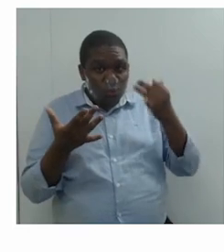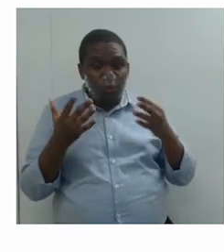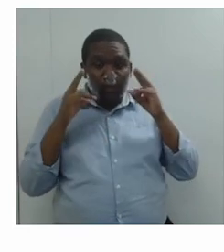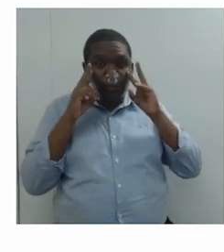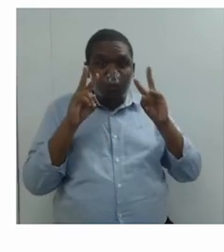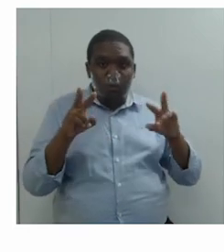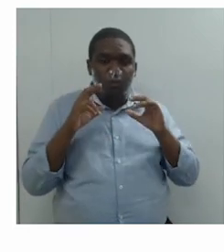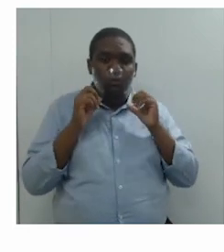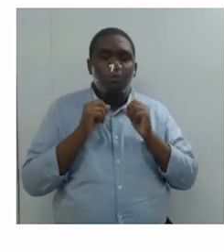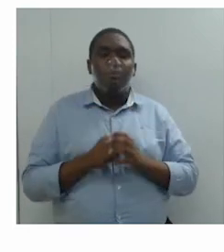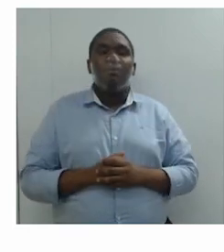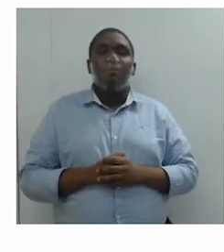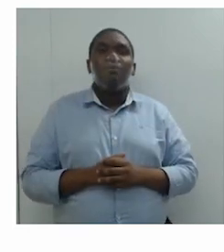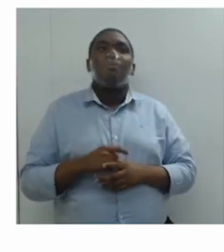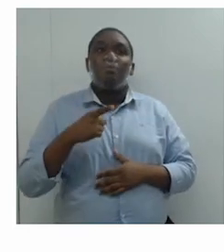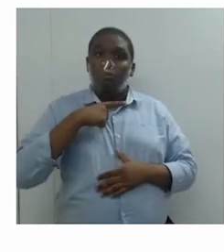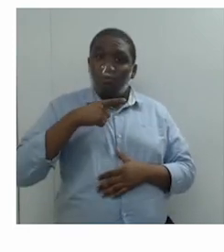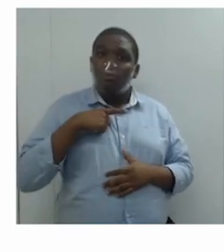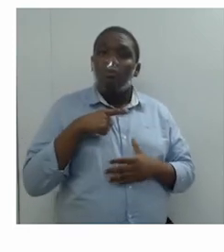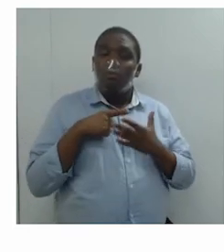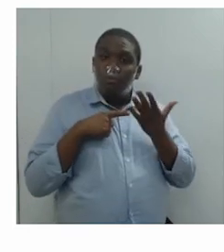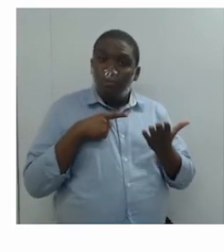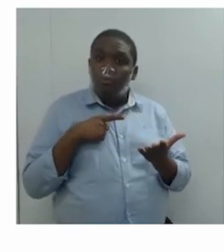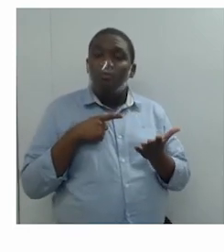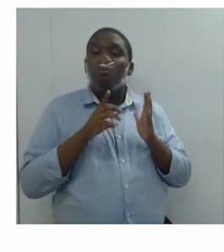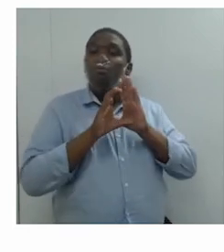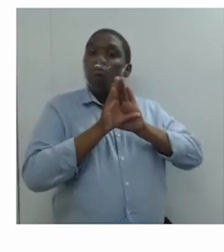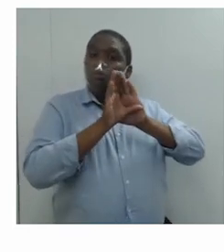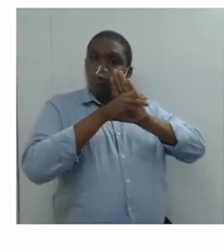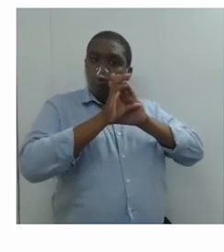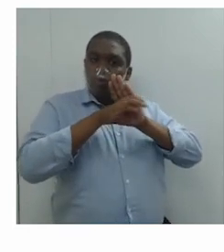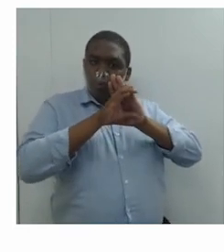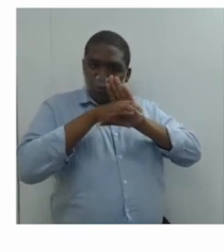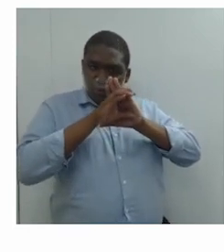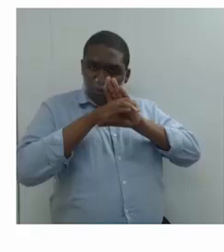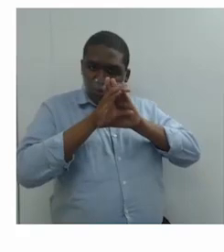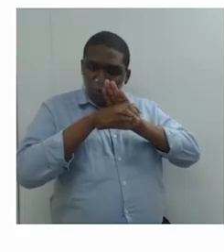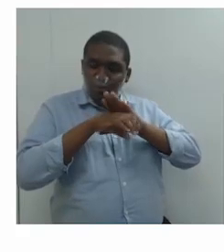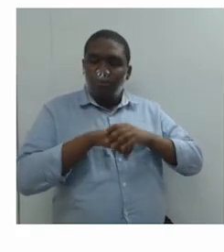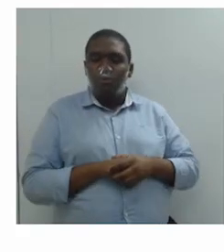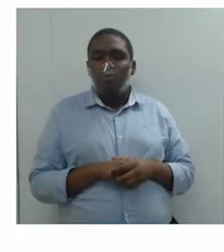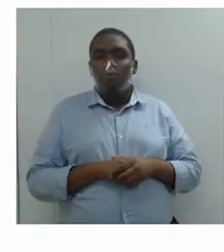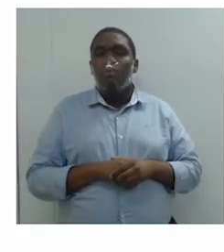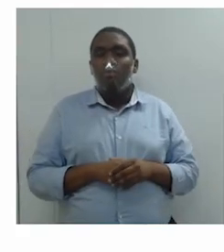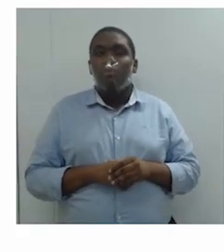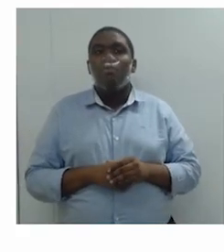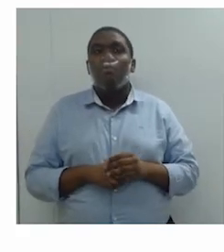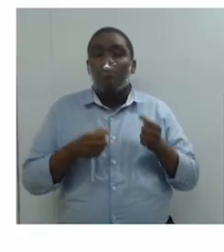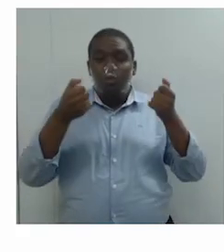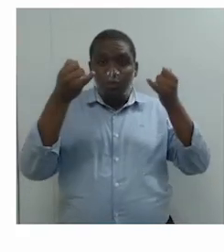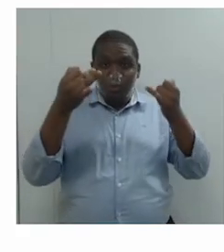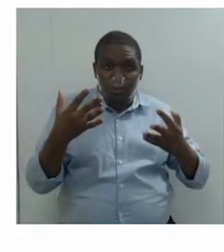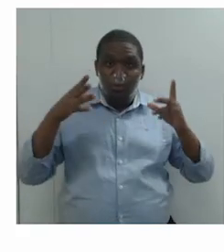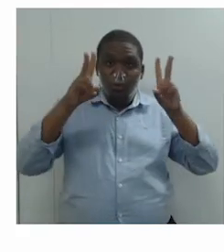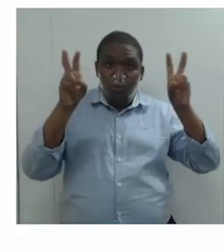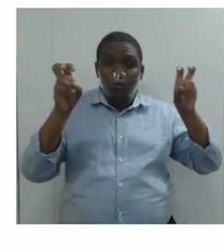Vejam, eu trago aqui dois conceitos. Eu vou falar de paisagem